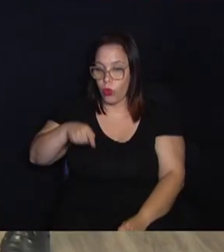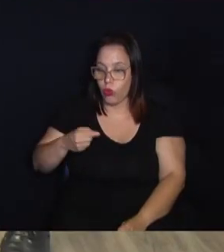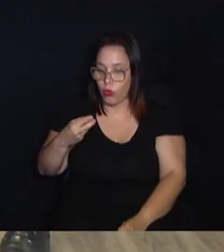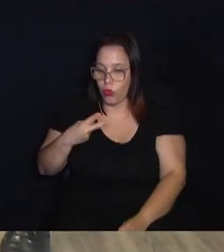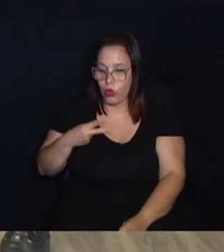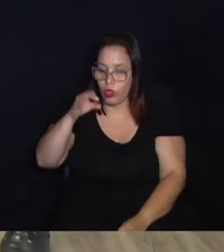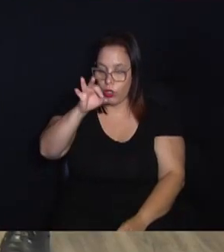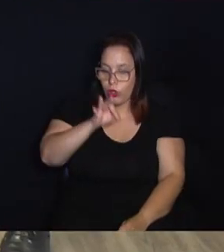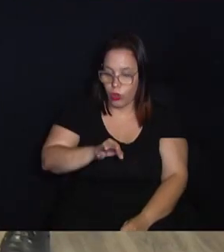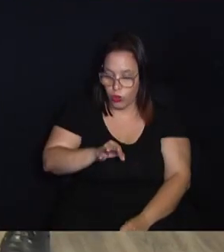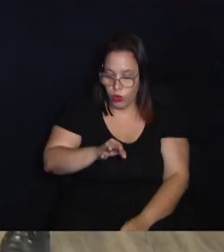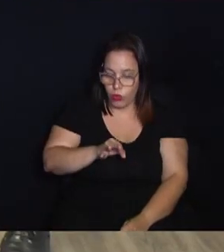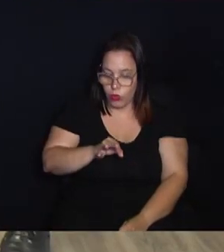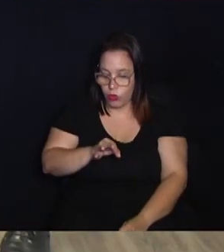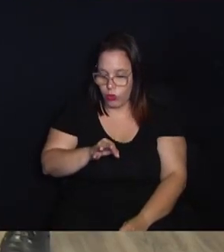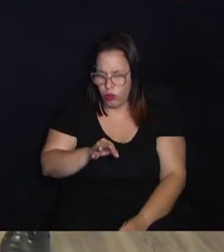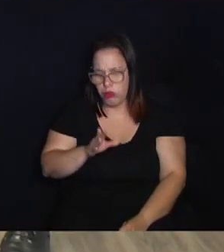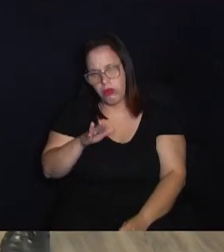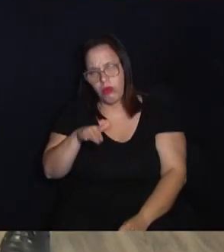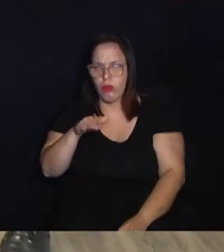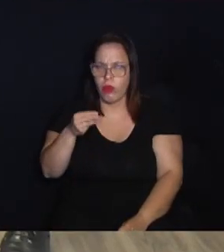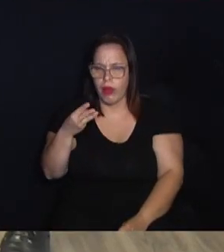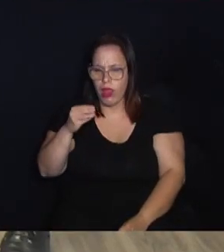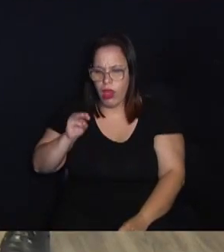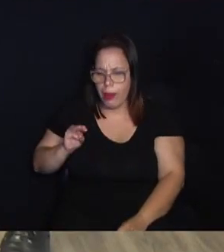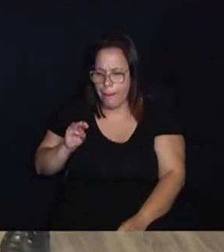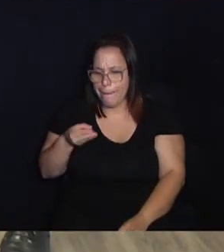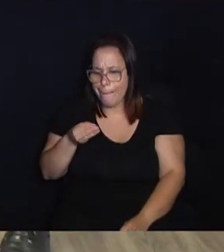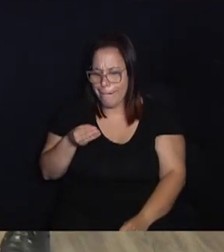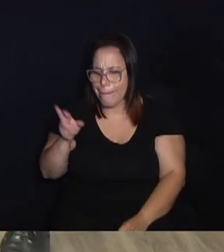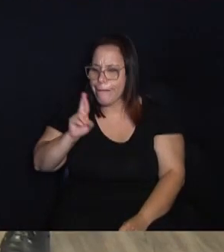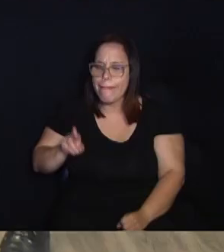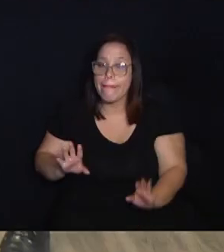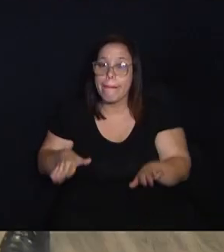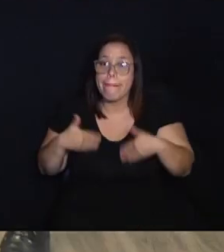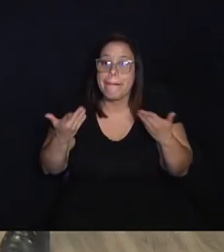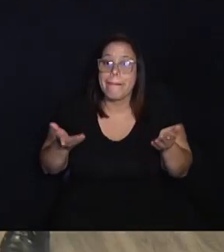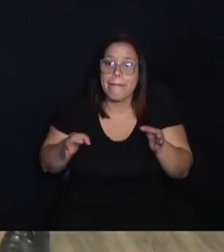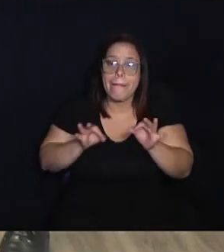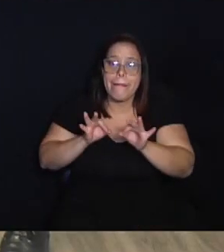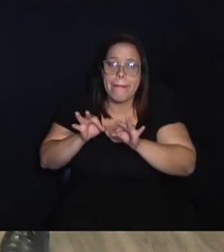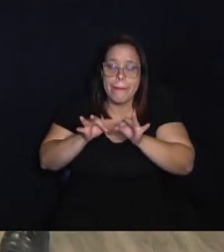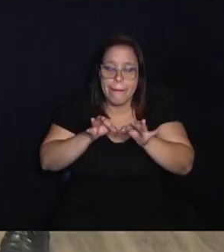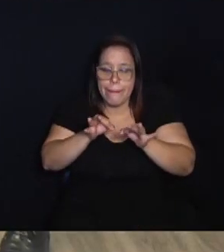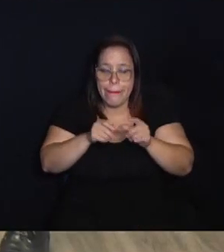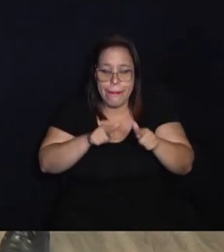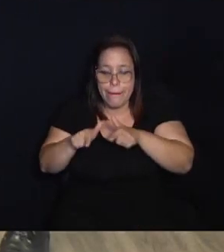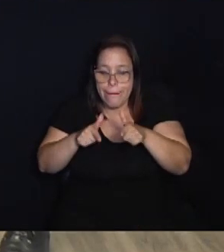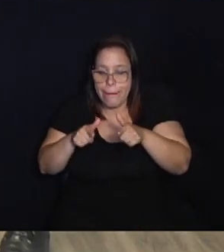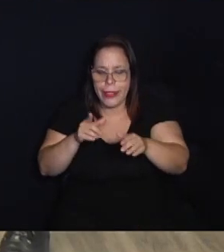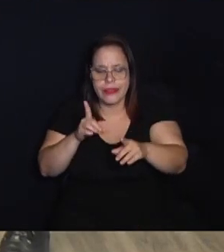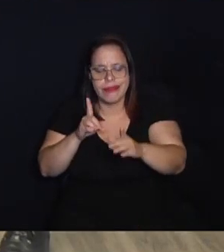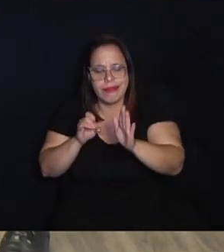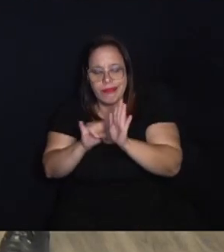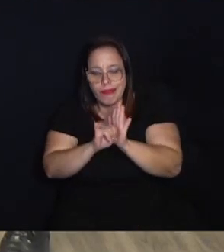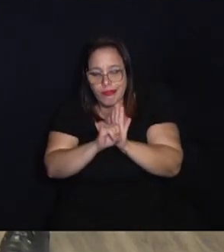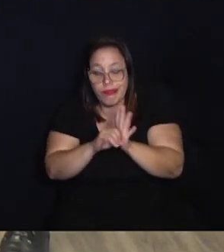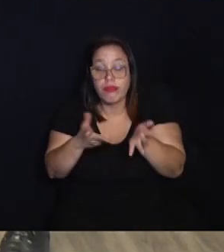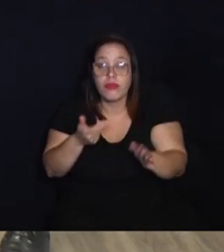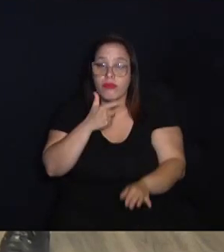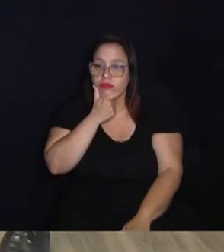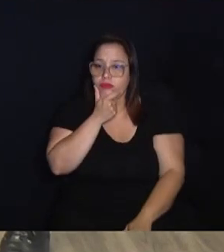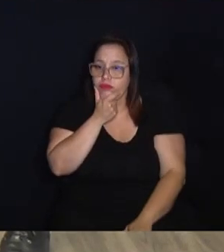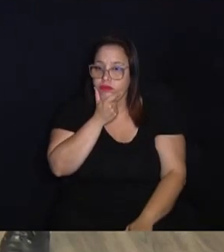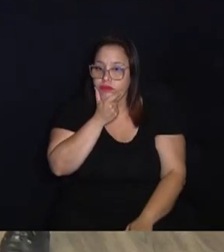1,2% do orçamento. Esse ano deu pouco mais de 3 milhões de reais. Como foi esse trabalho também de poder identificar os problemas da nossa cidade